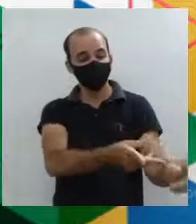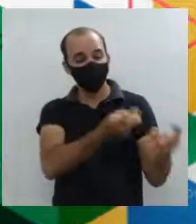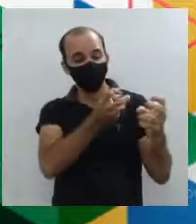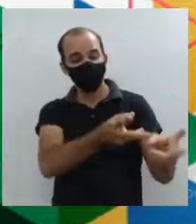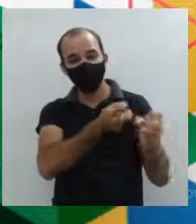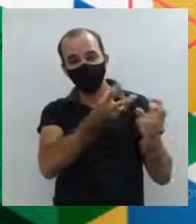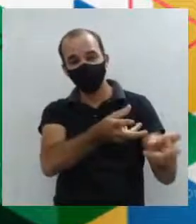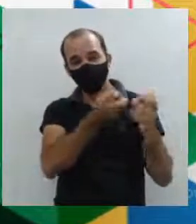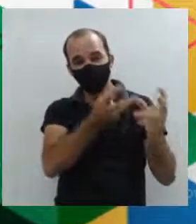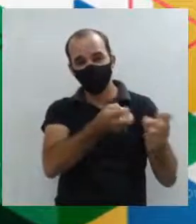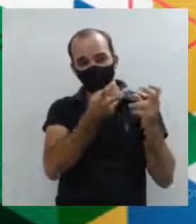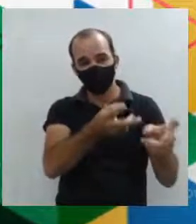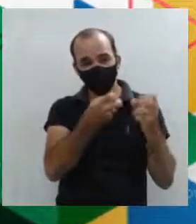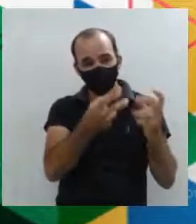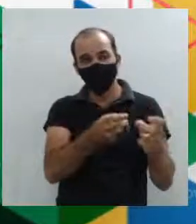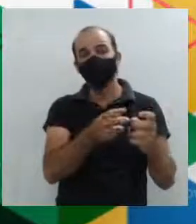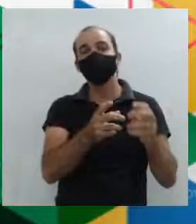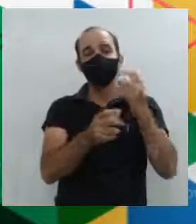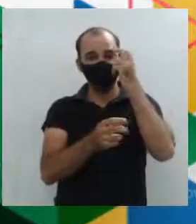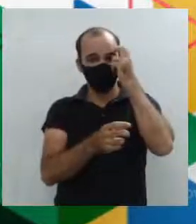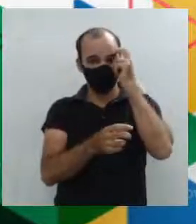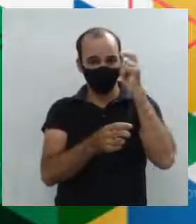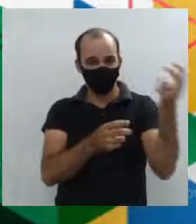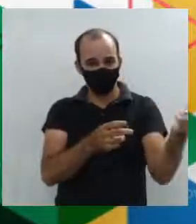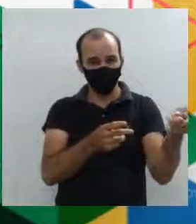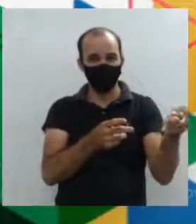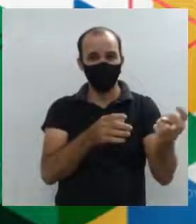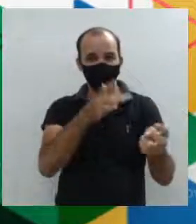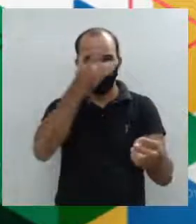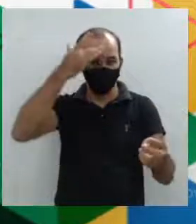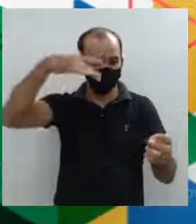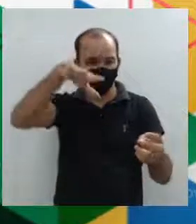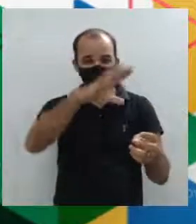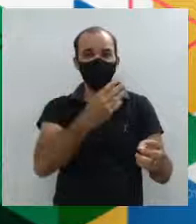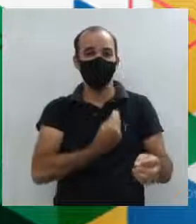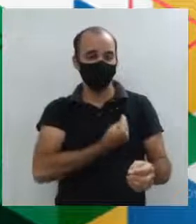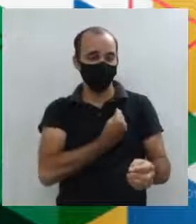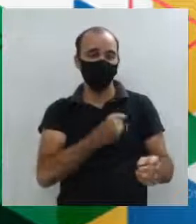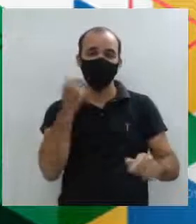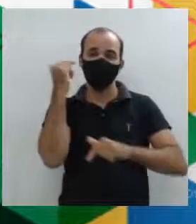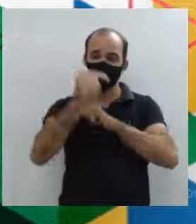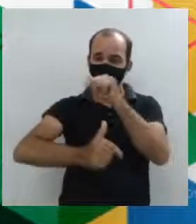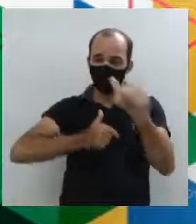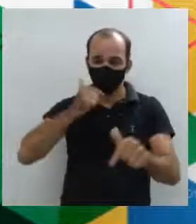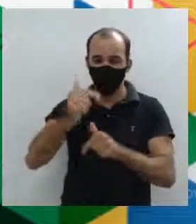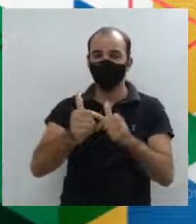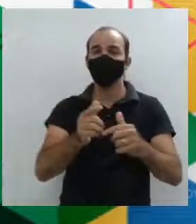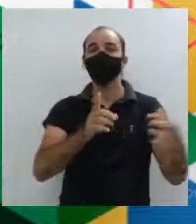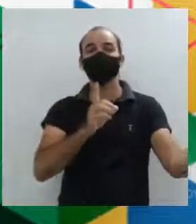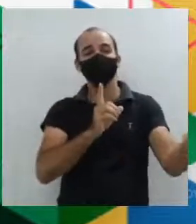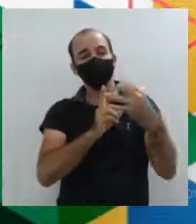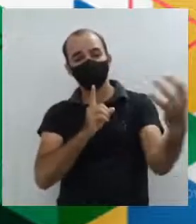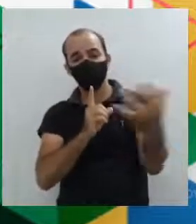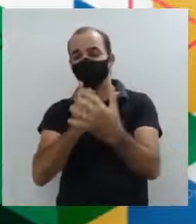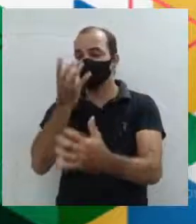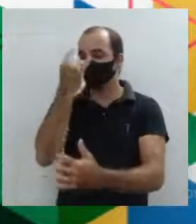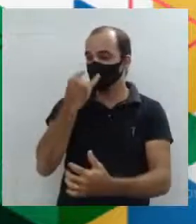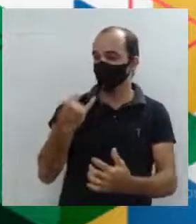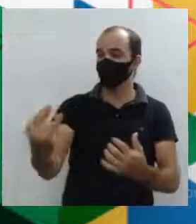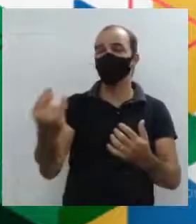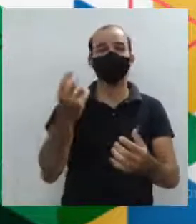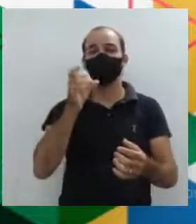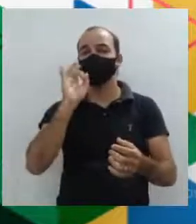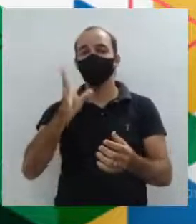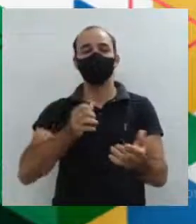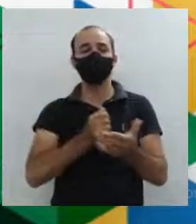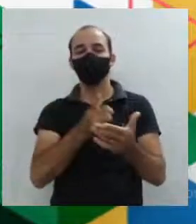culturais. Ok? Ou seja, todos vão viver para fazer o quê? Para fazer com que eu e você pensemos apenas em